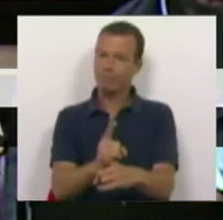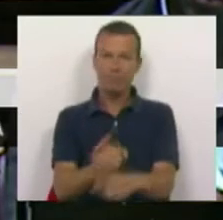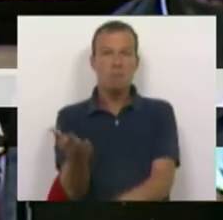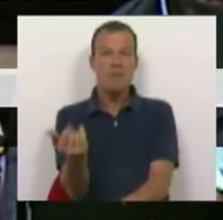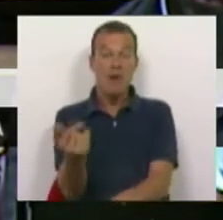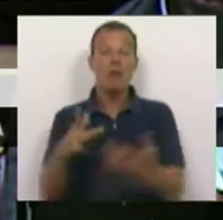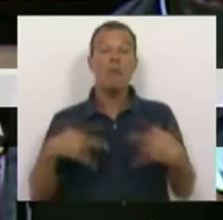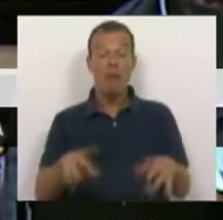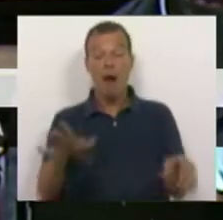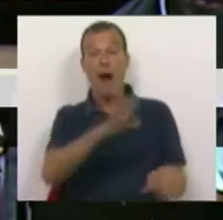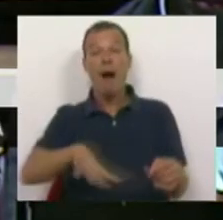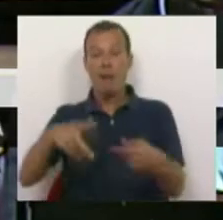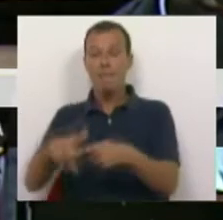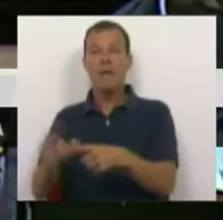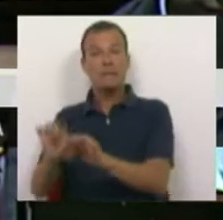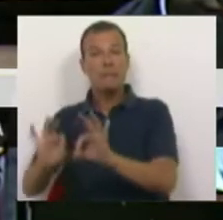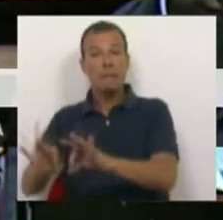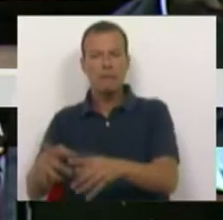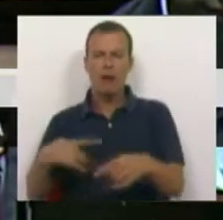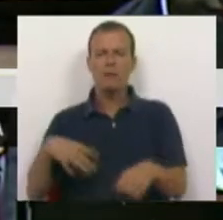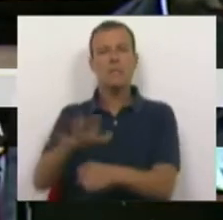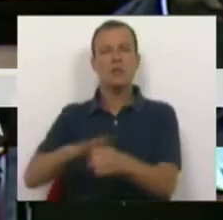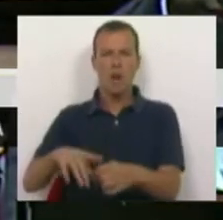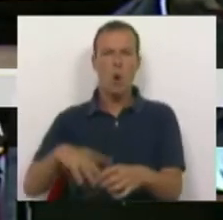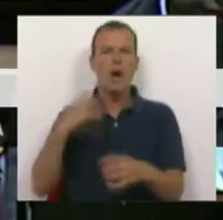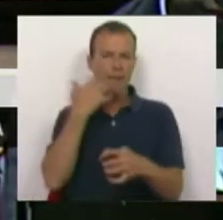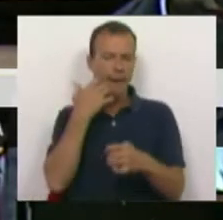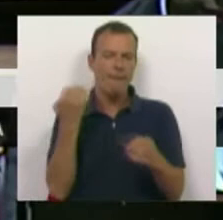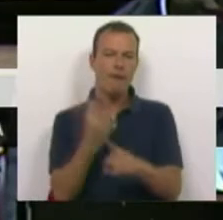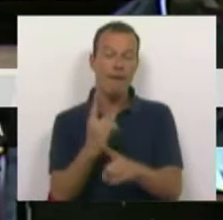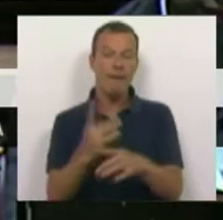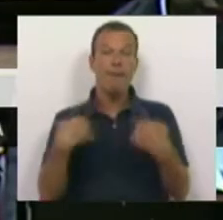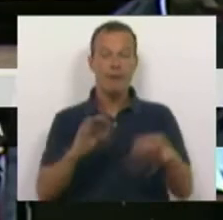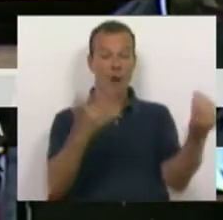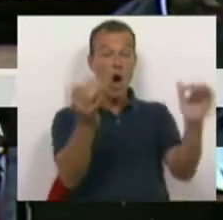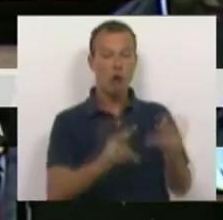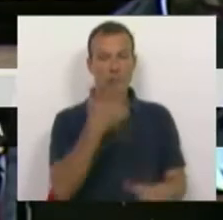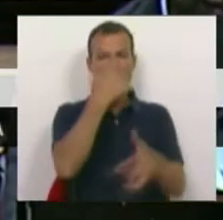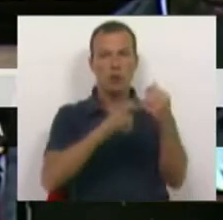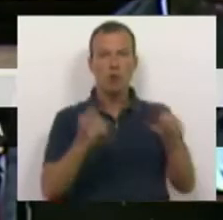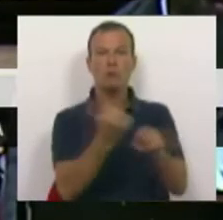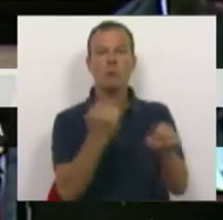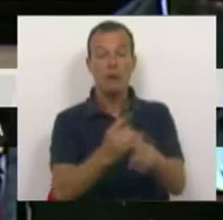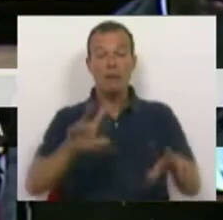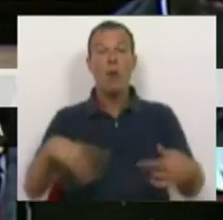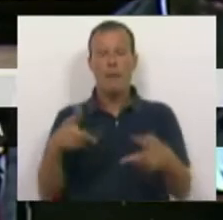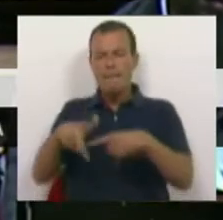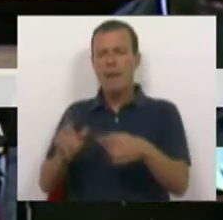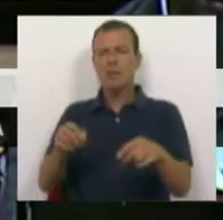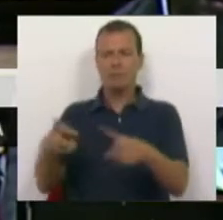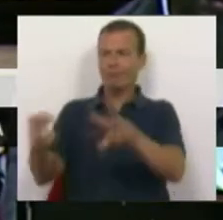Na área da manutenção, a situação também é crítica. Houve uma redução nos meios humanos e peças